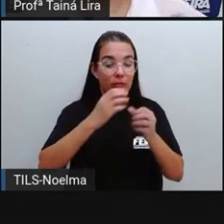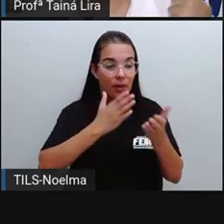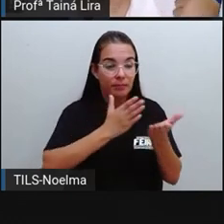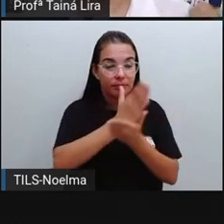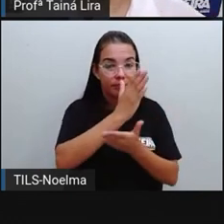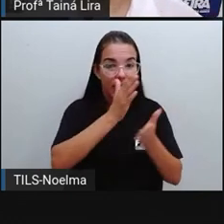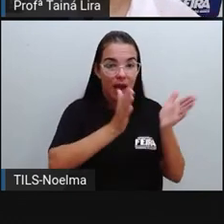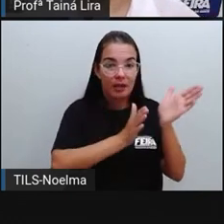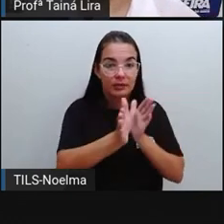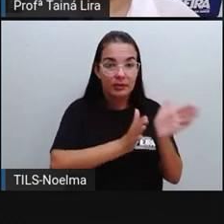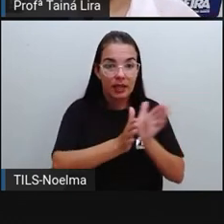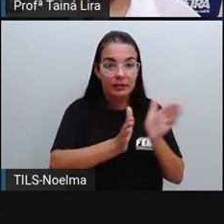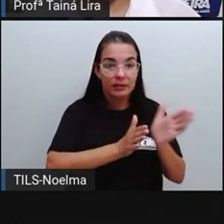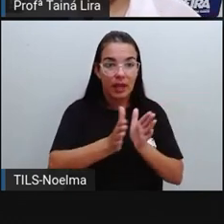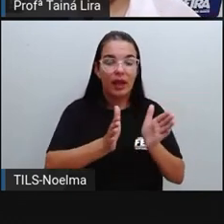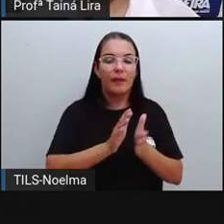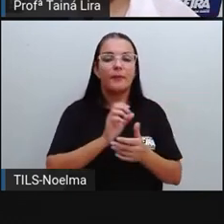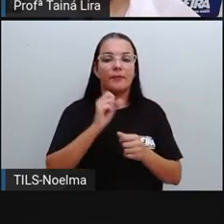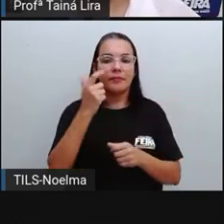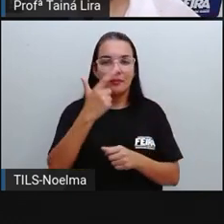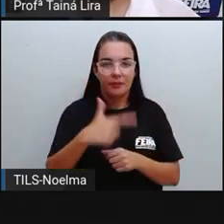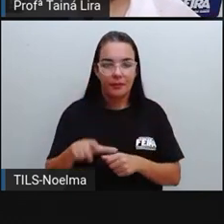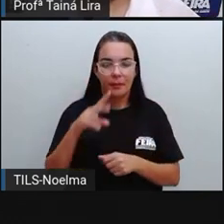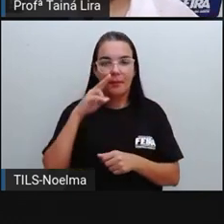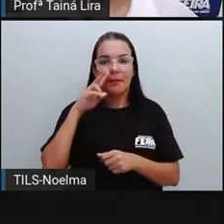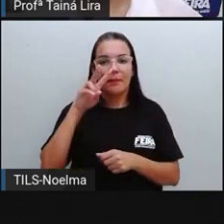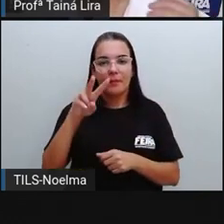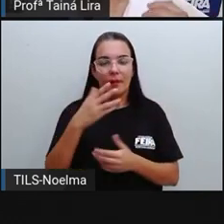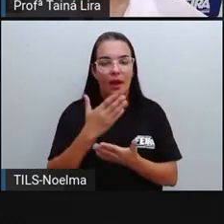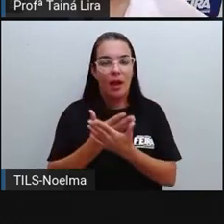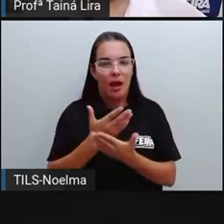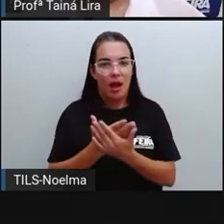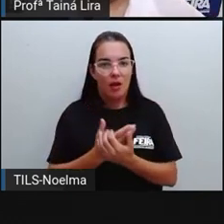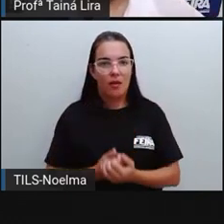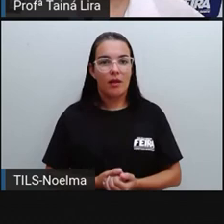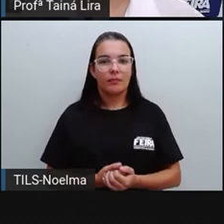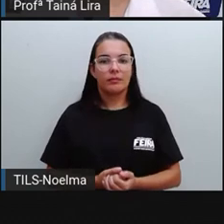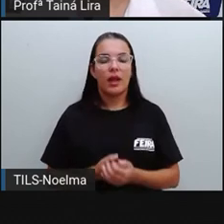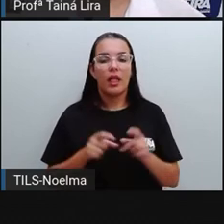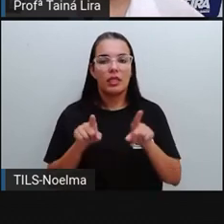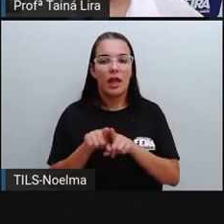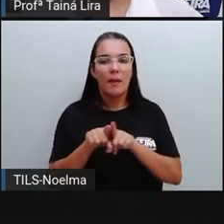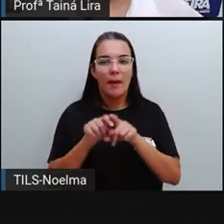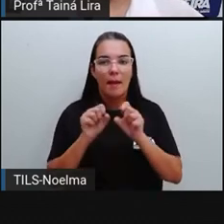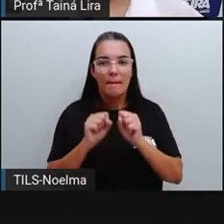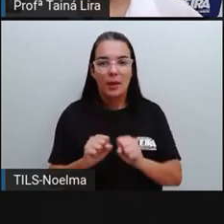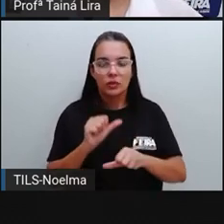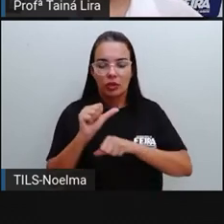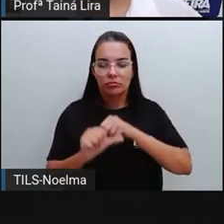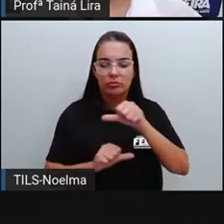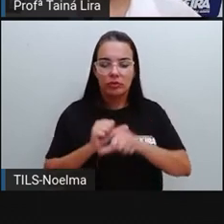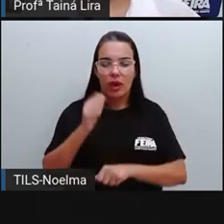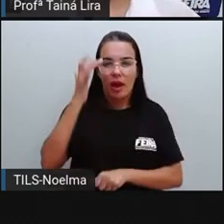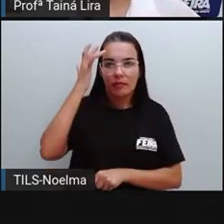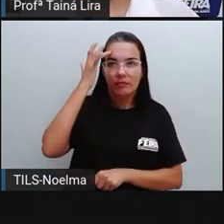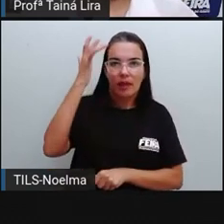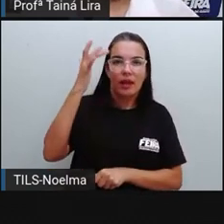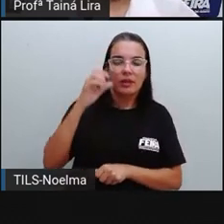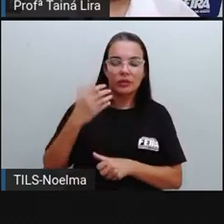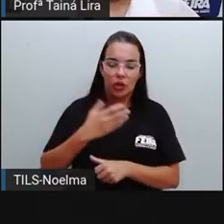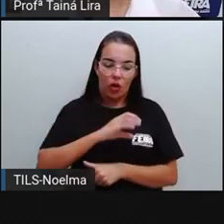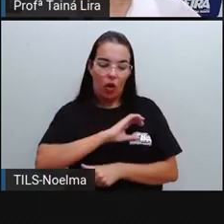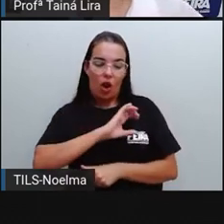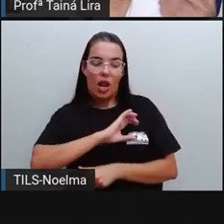na playlist e assistir novamente essa aula, tá bom? Vocês podem também trocar ideias ali com seus